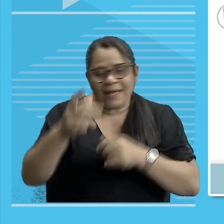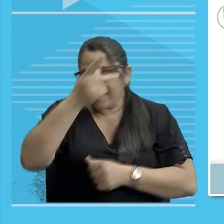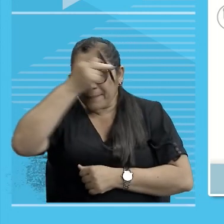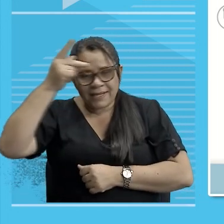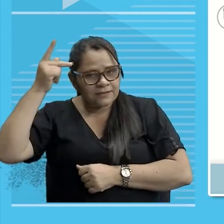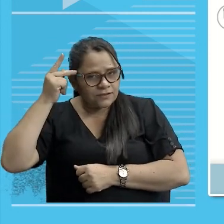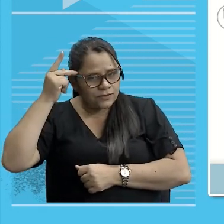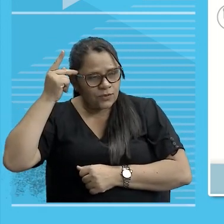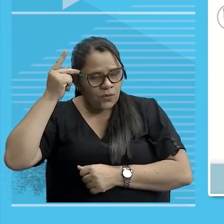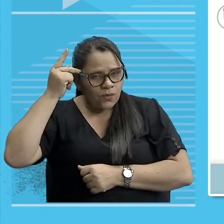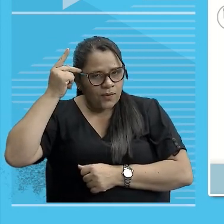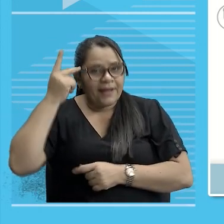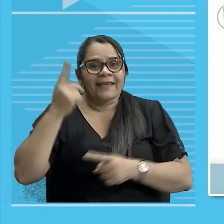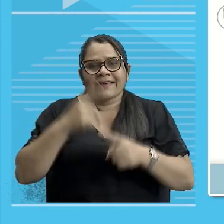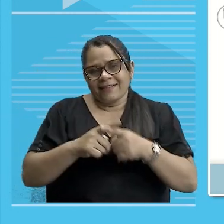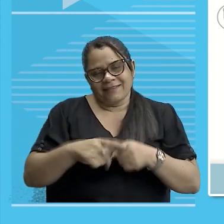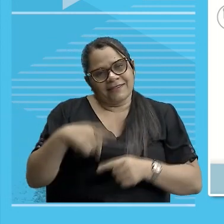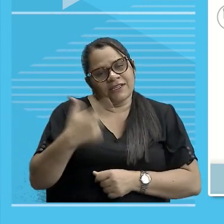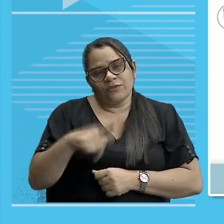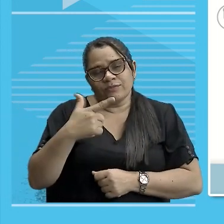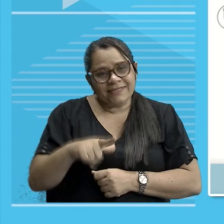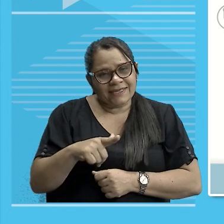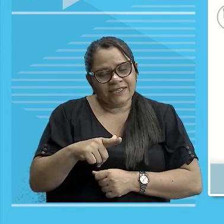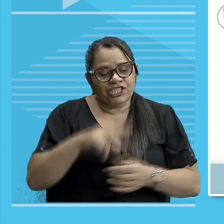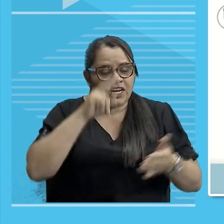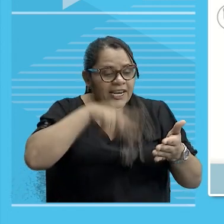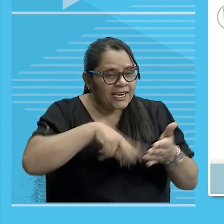um de nós que não tenha lido